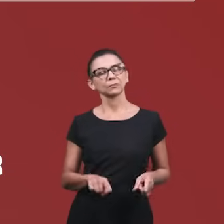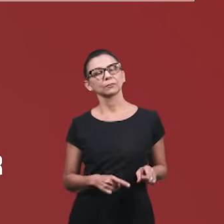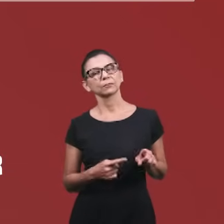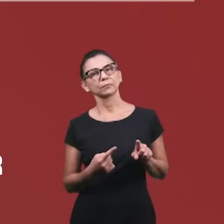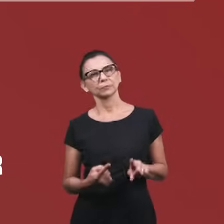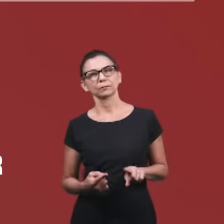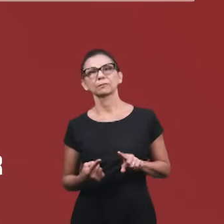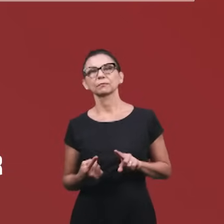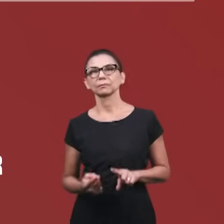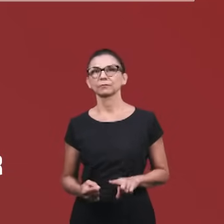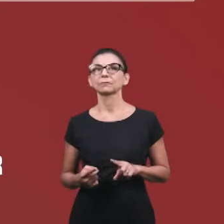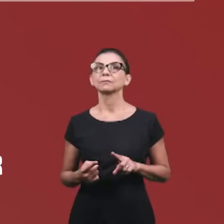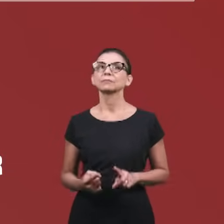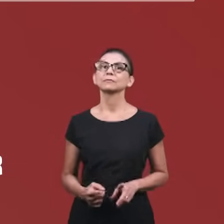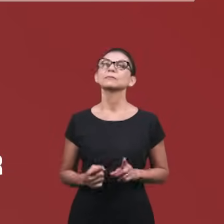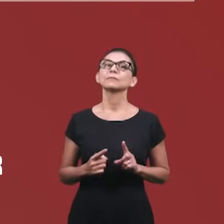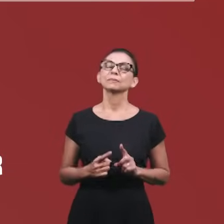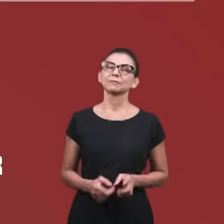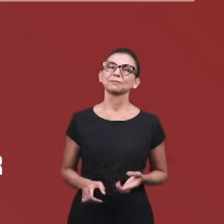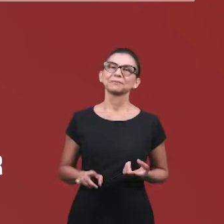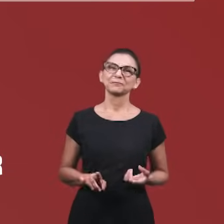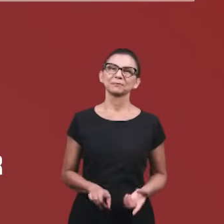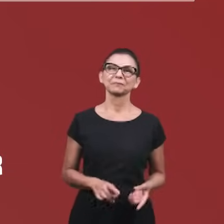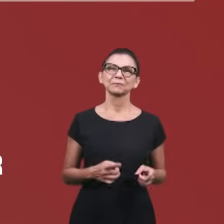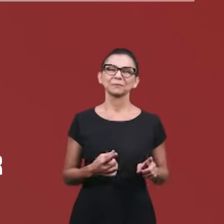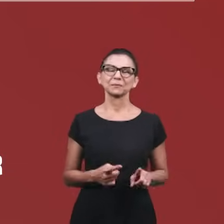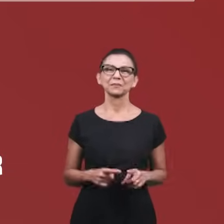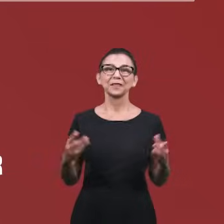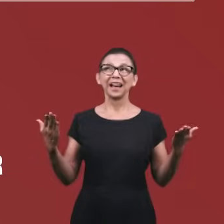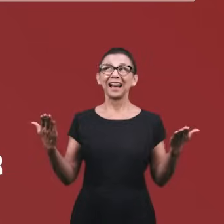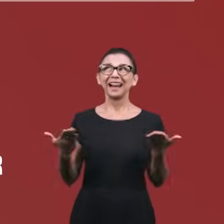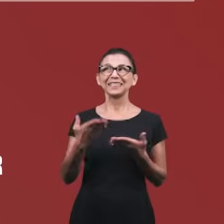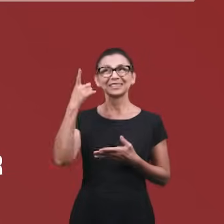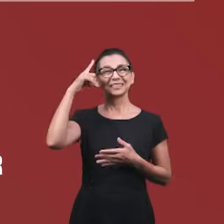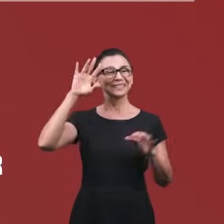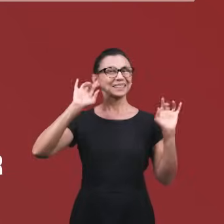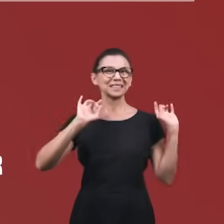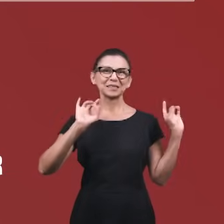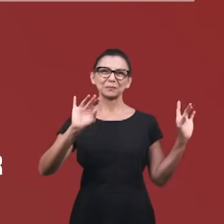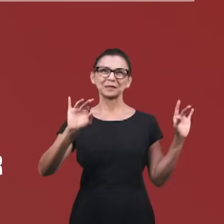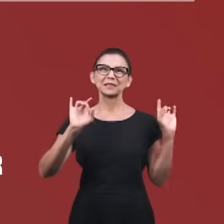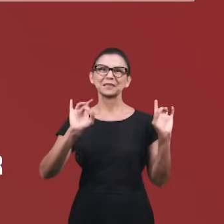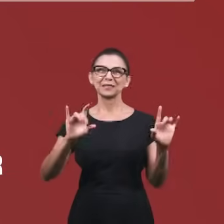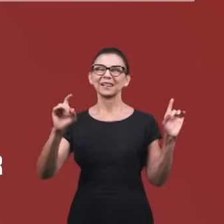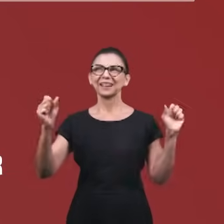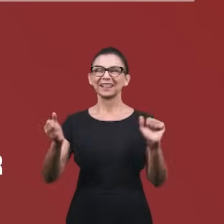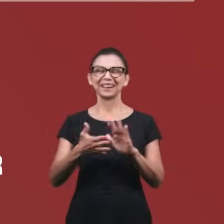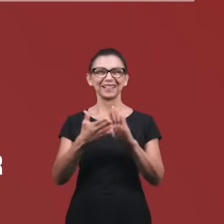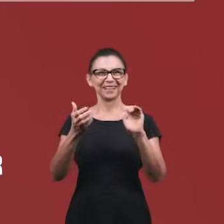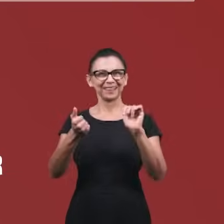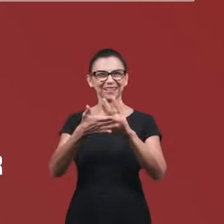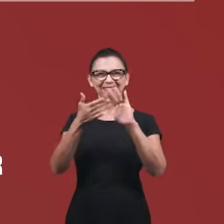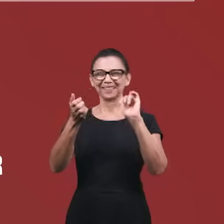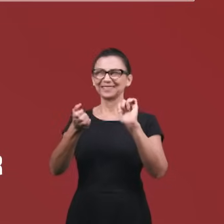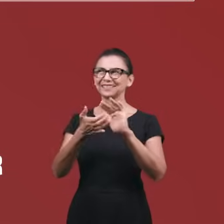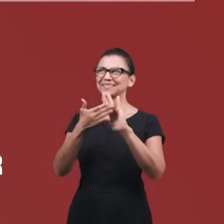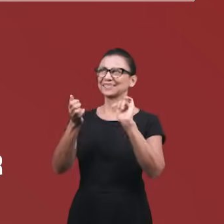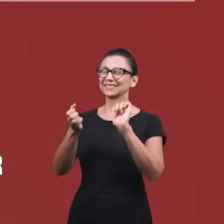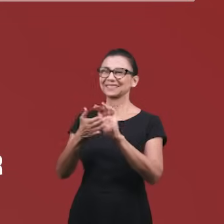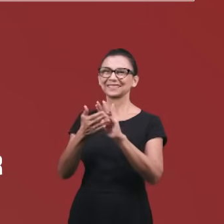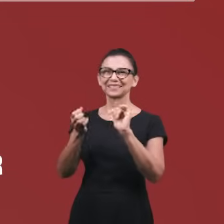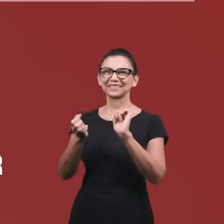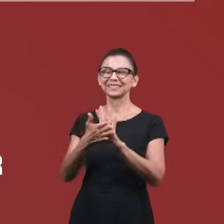hoje é um grande dia é dia de louvar louvemos a Jesus que está neste